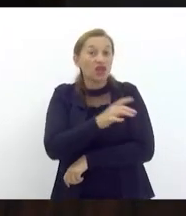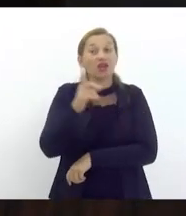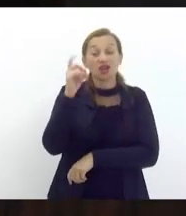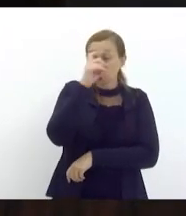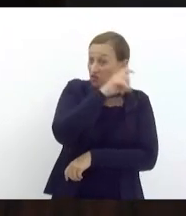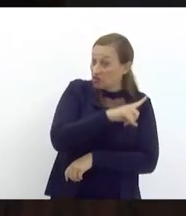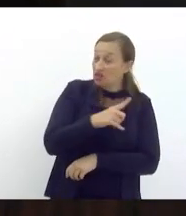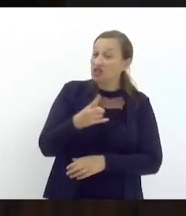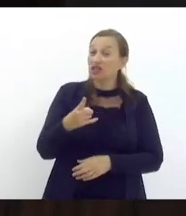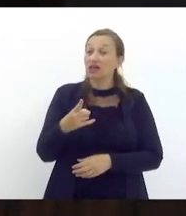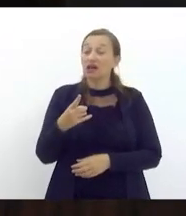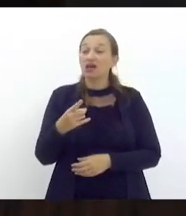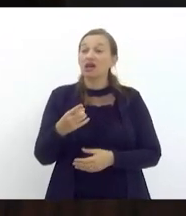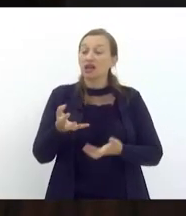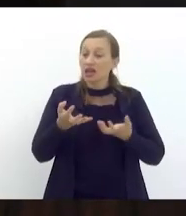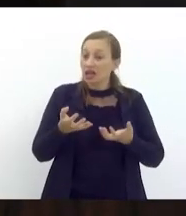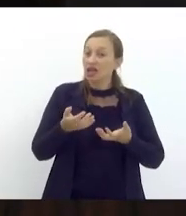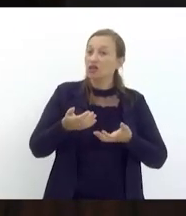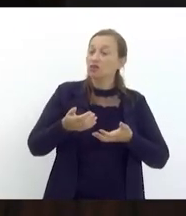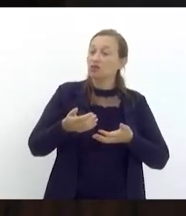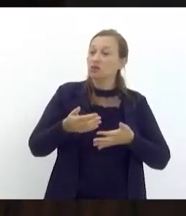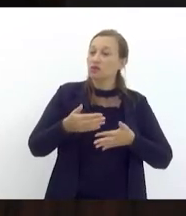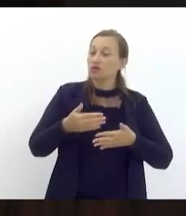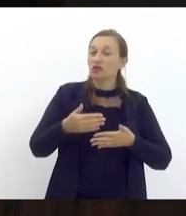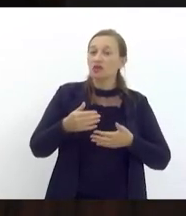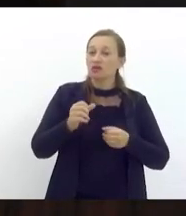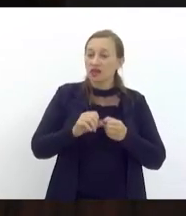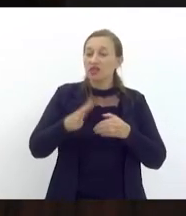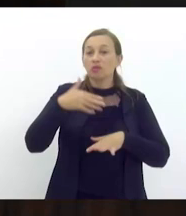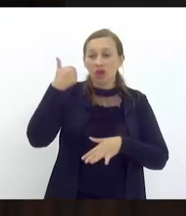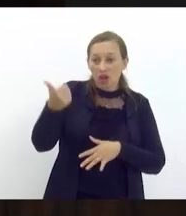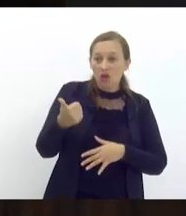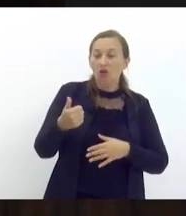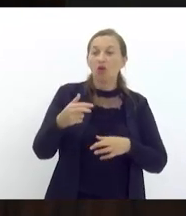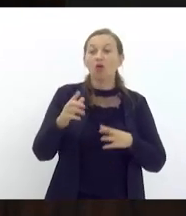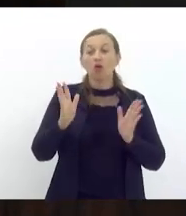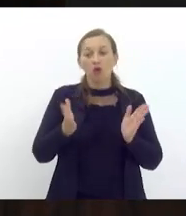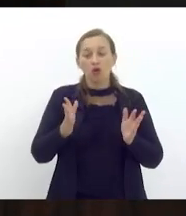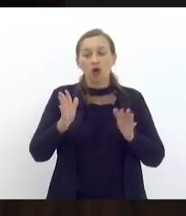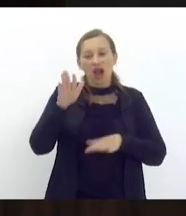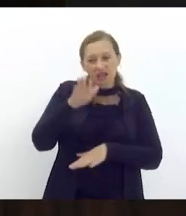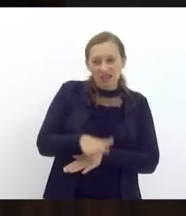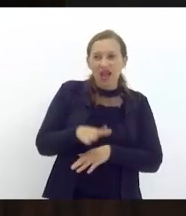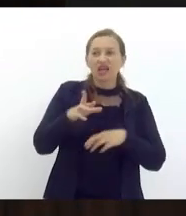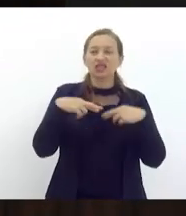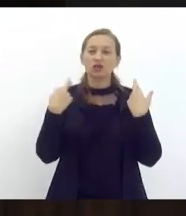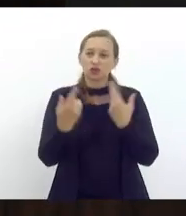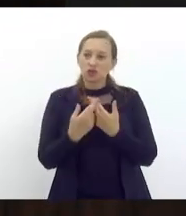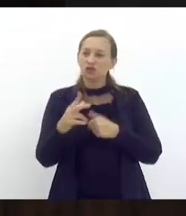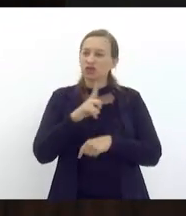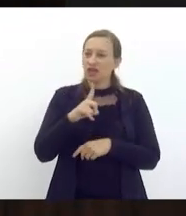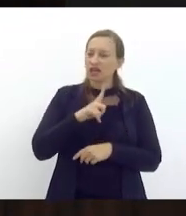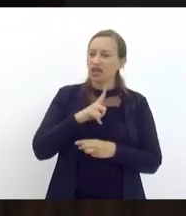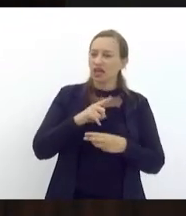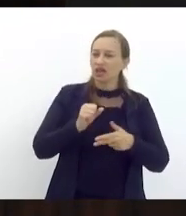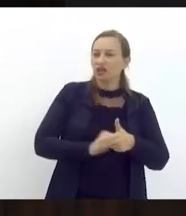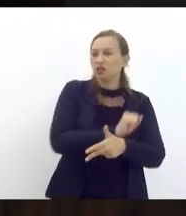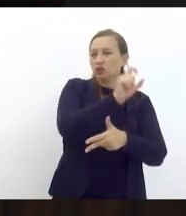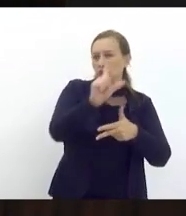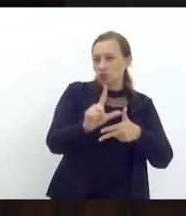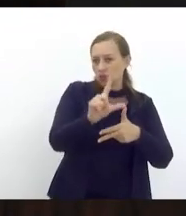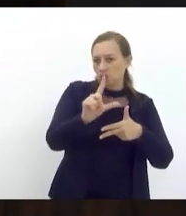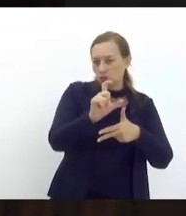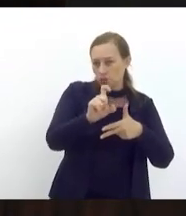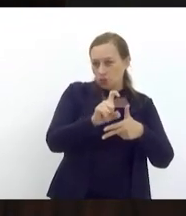no fim da tarde daqui a pouco eu vou me deslocar para reunião a gente vai ter né Com a presença dos três poderes do Estado